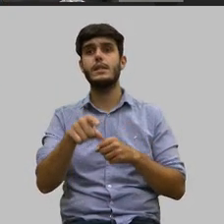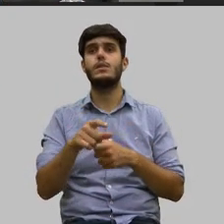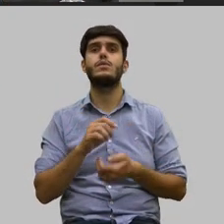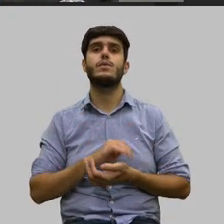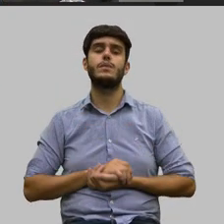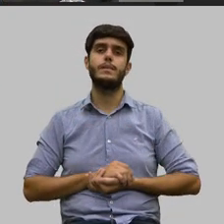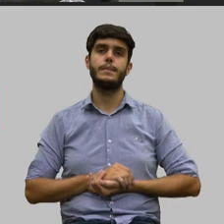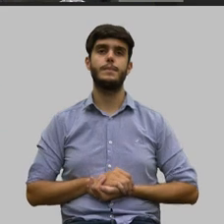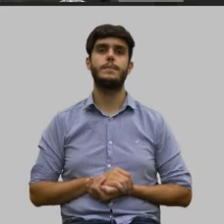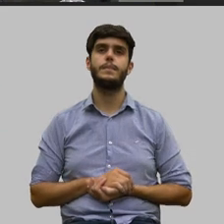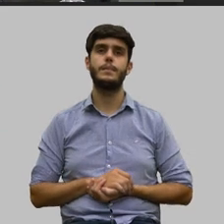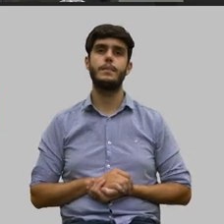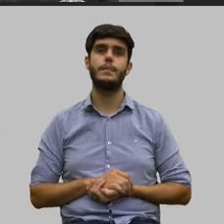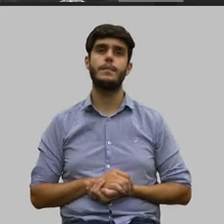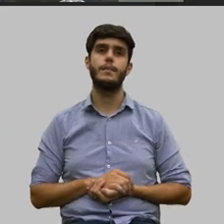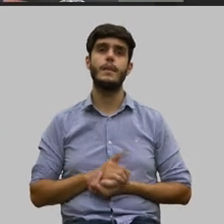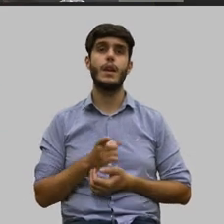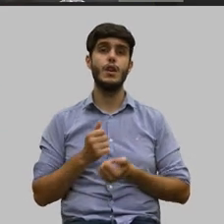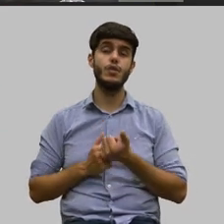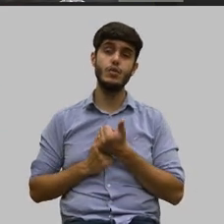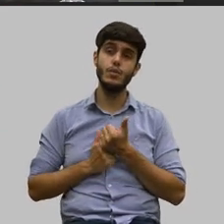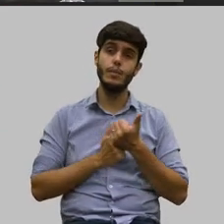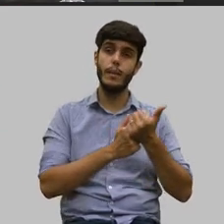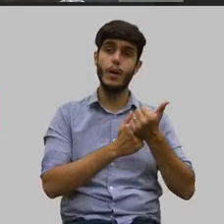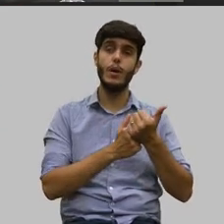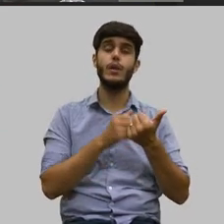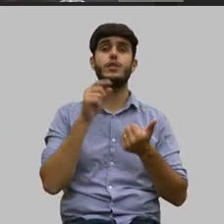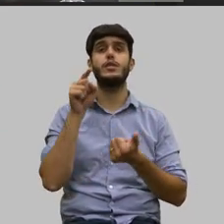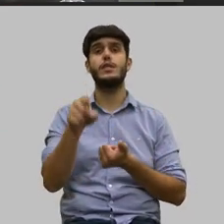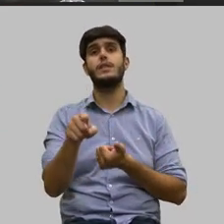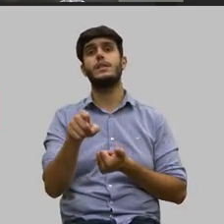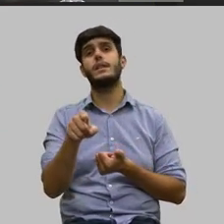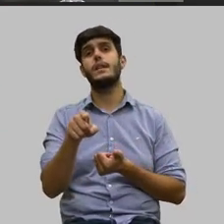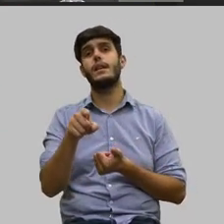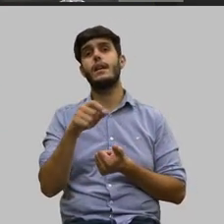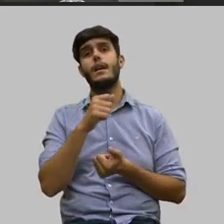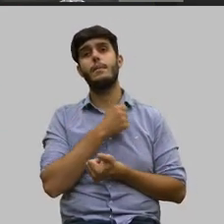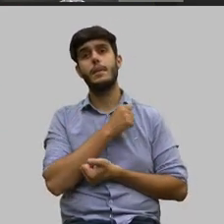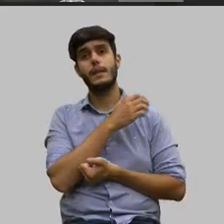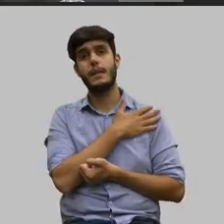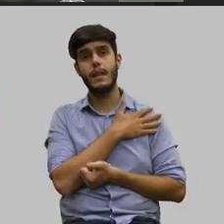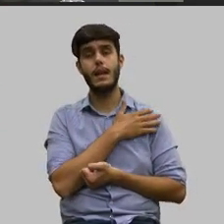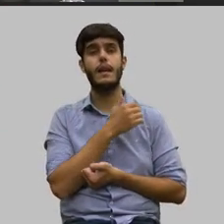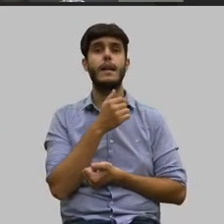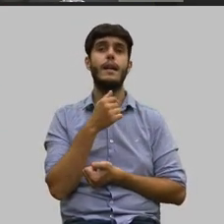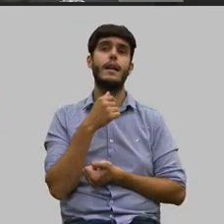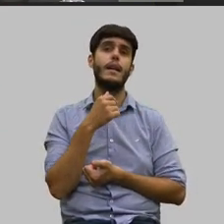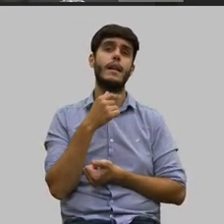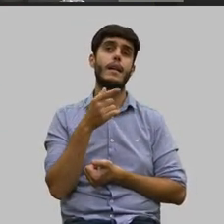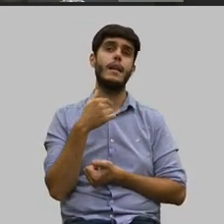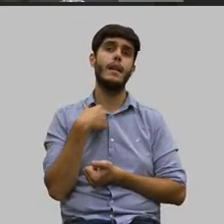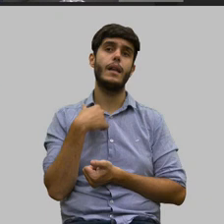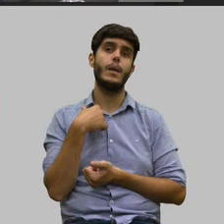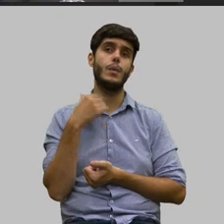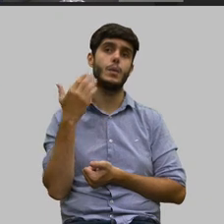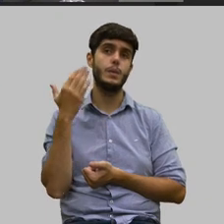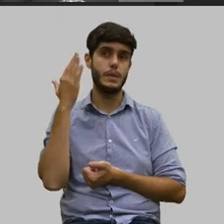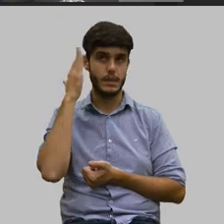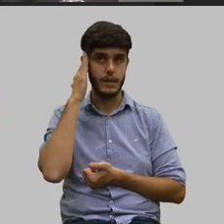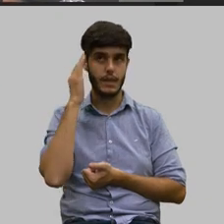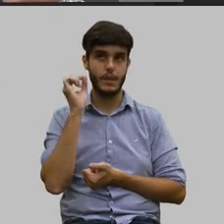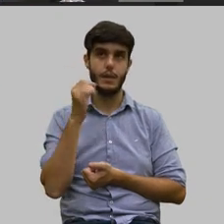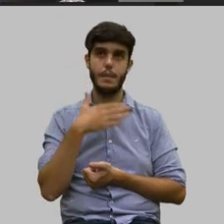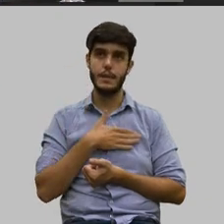com em relação ao suporte aos militares e sen pode ter certeza que essa é uma boa tarde Deputado zela viola prazer